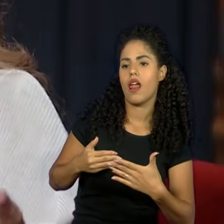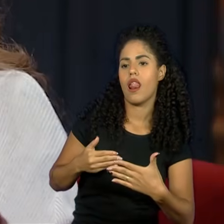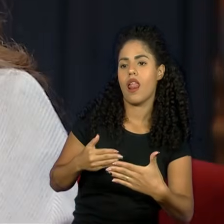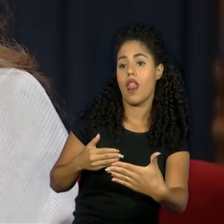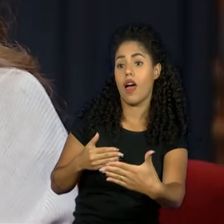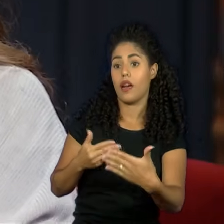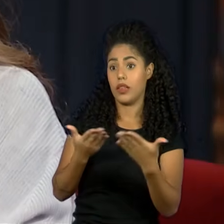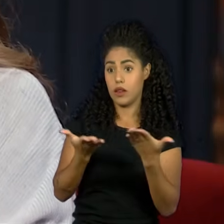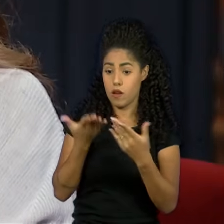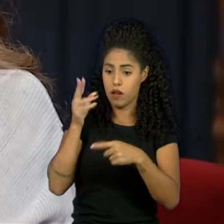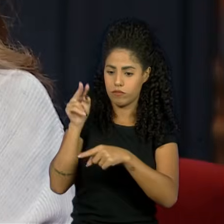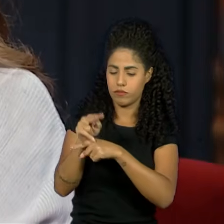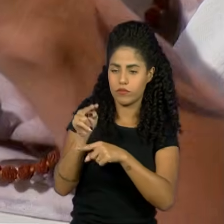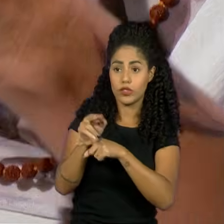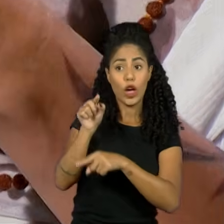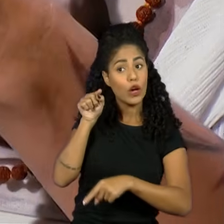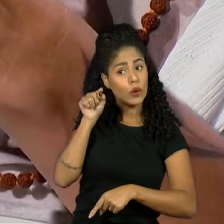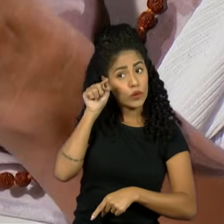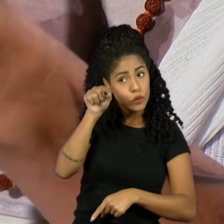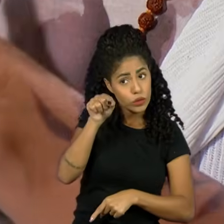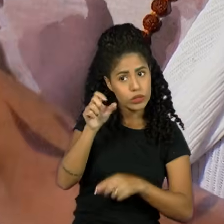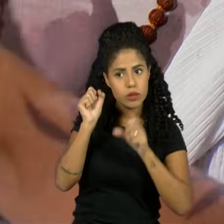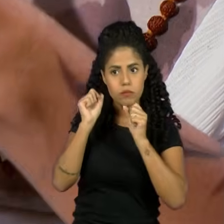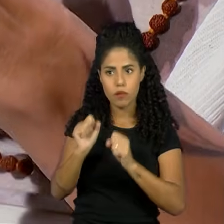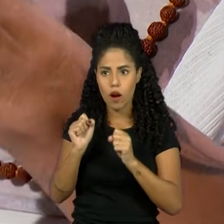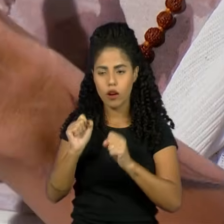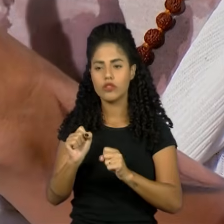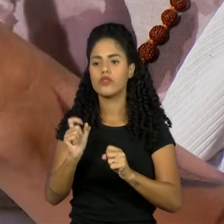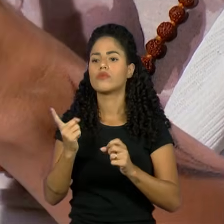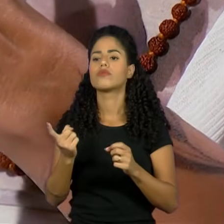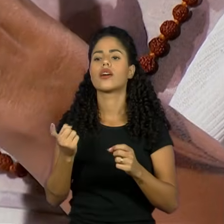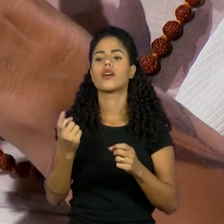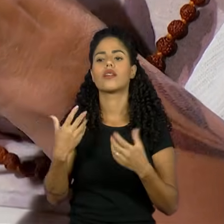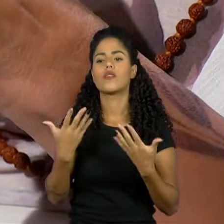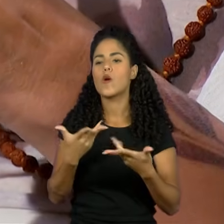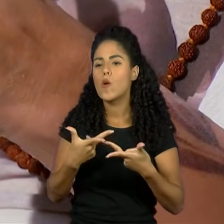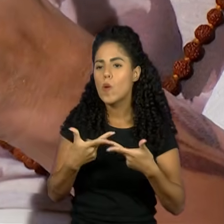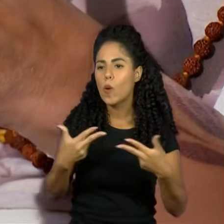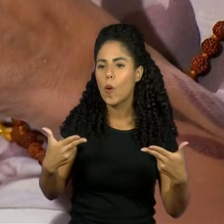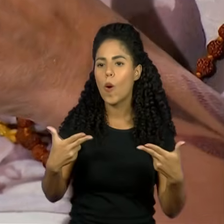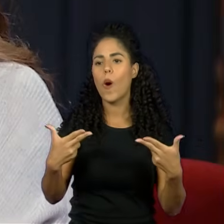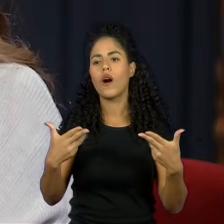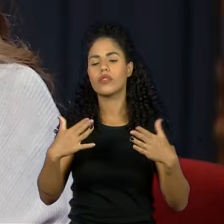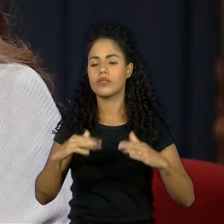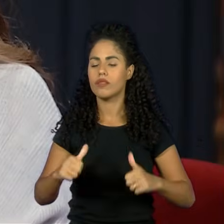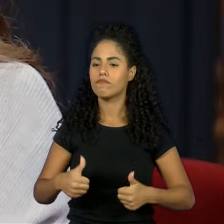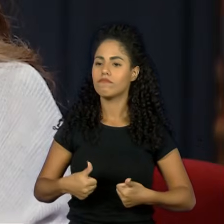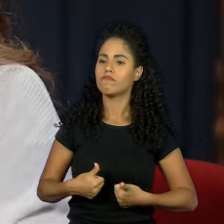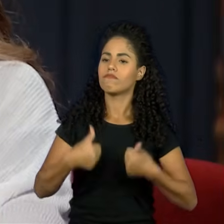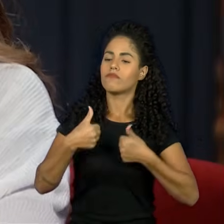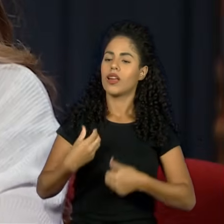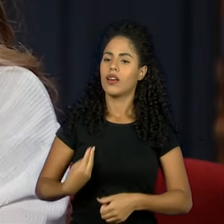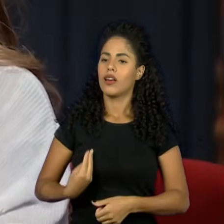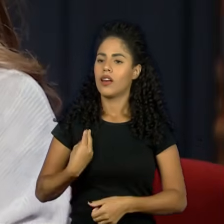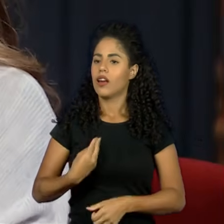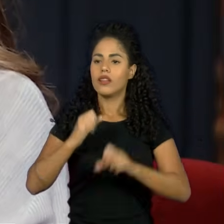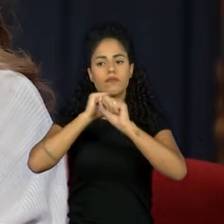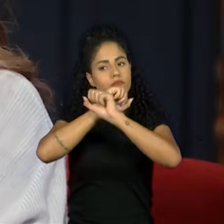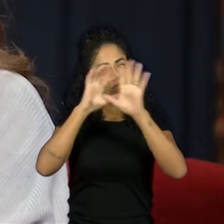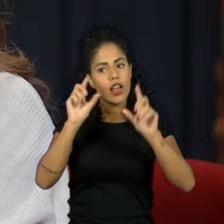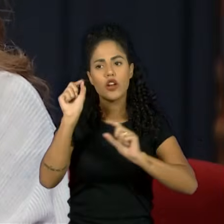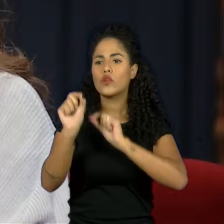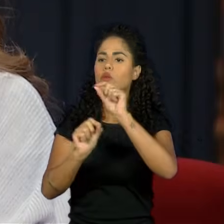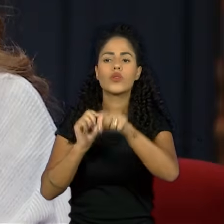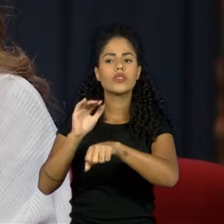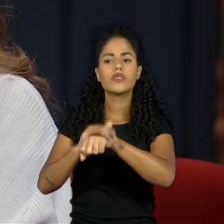nesse cuidado você pode se reestabelecer com energia, com mais disposição, com mais clareza do que você quer e o